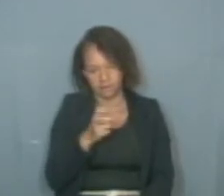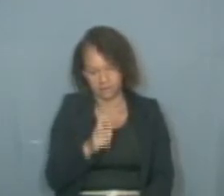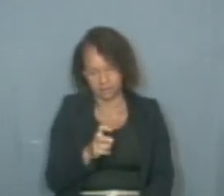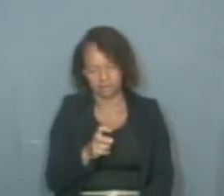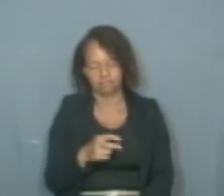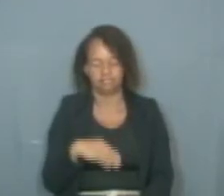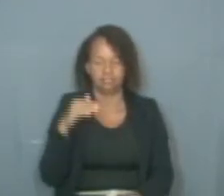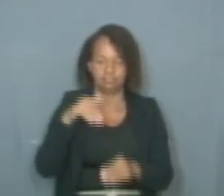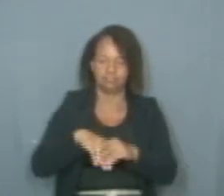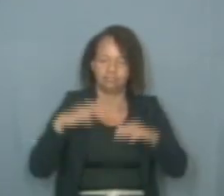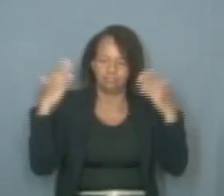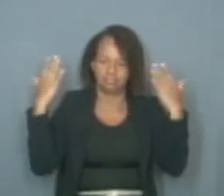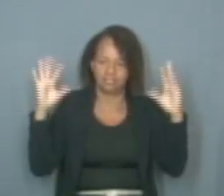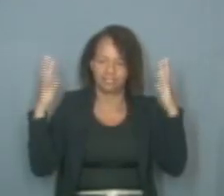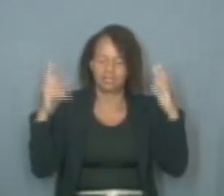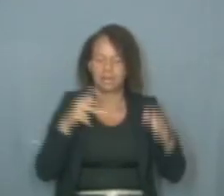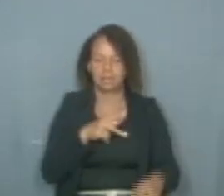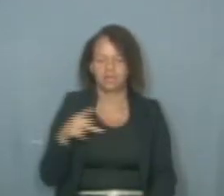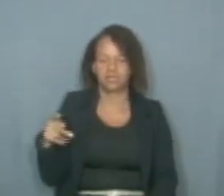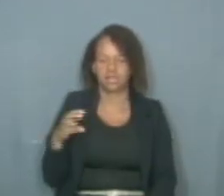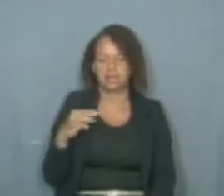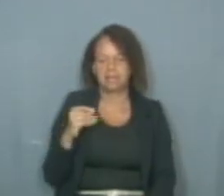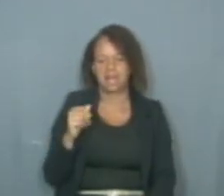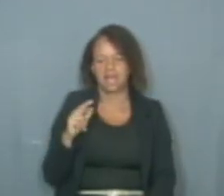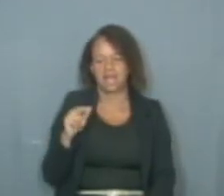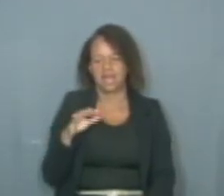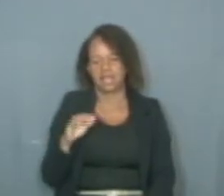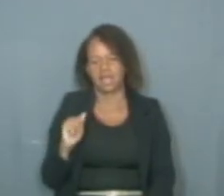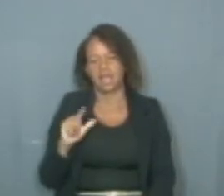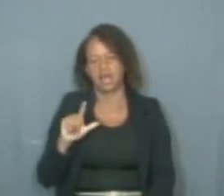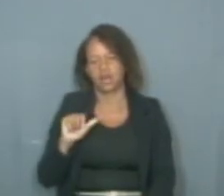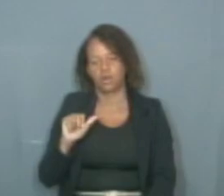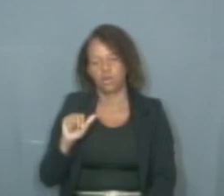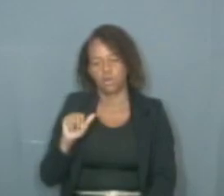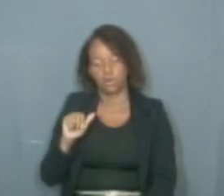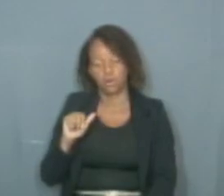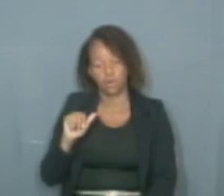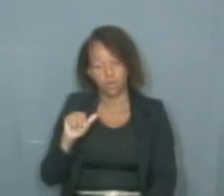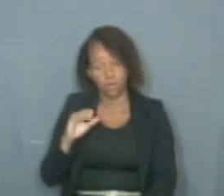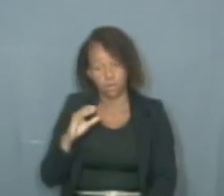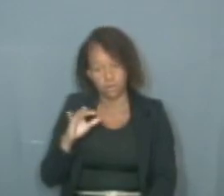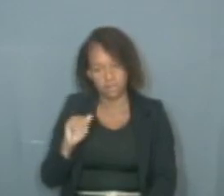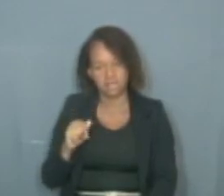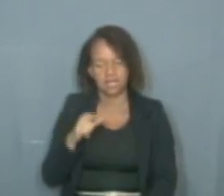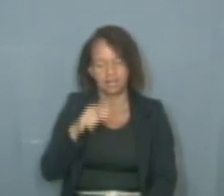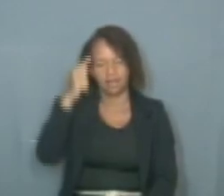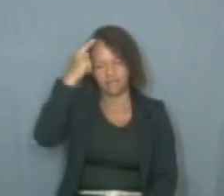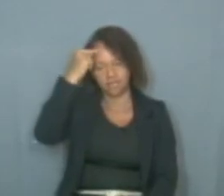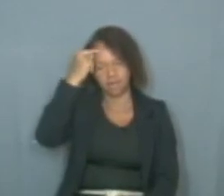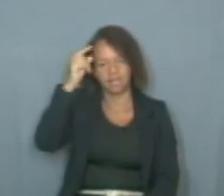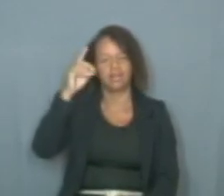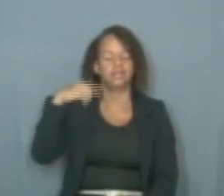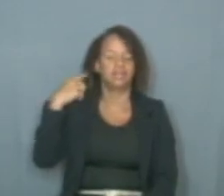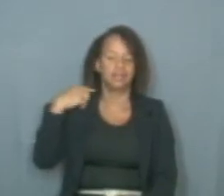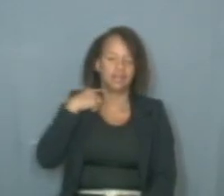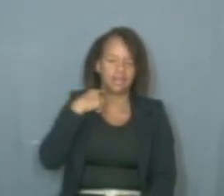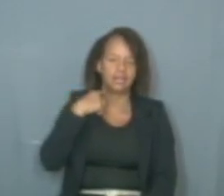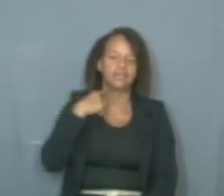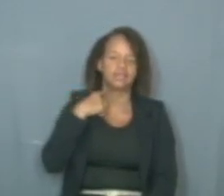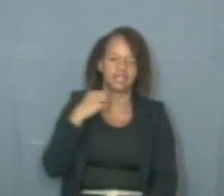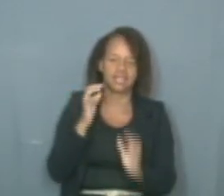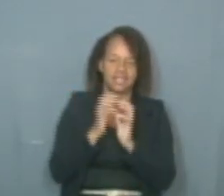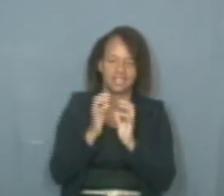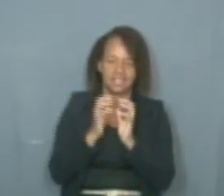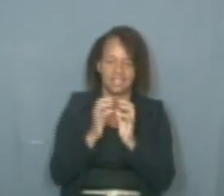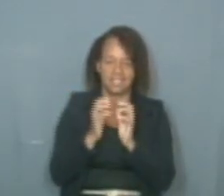aplauso à professora Maria Lúcia Barbosa, da Faculdade de Direito do Recife,